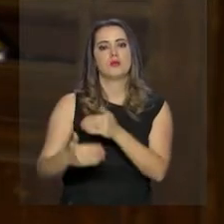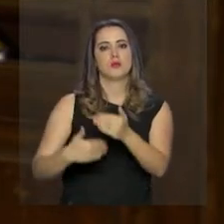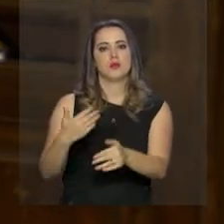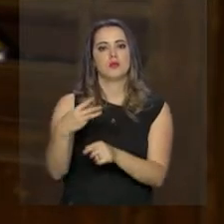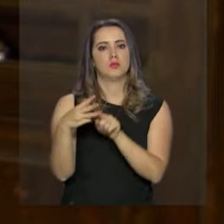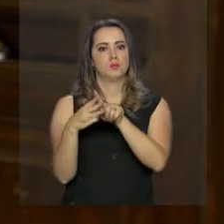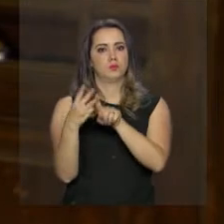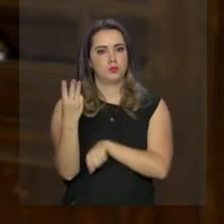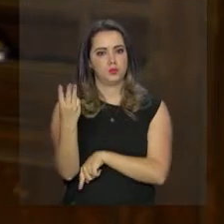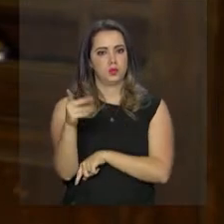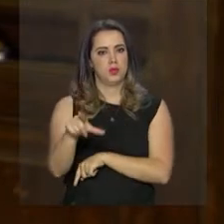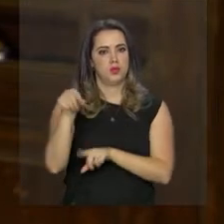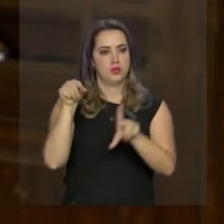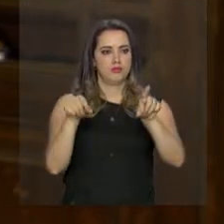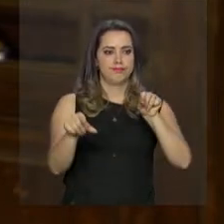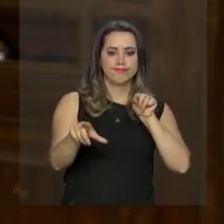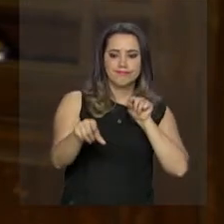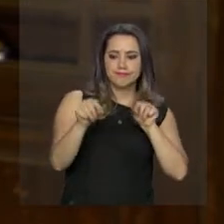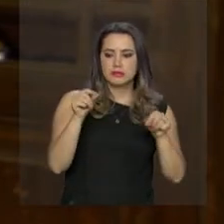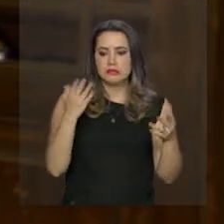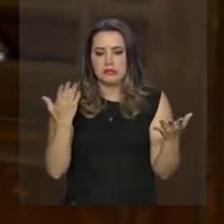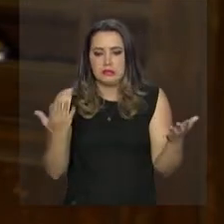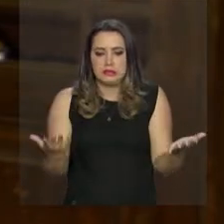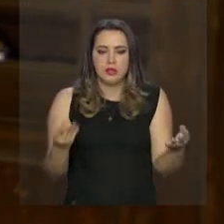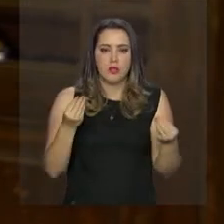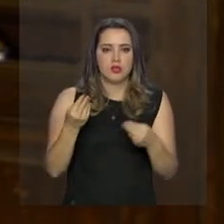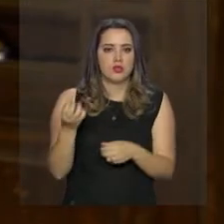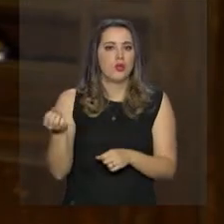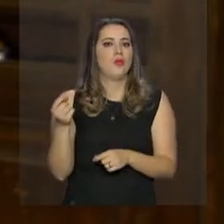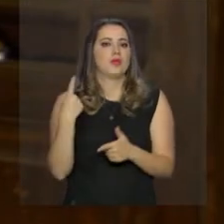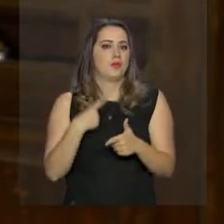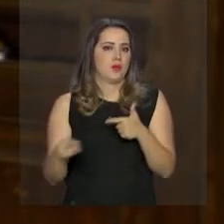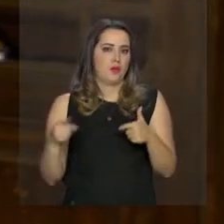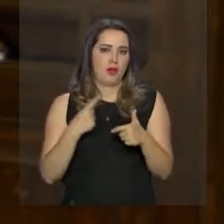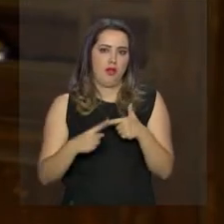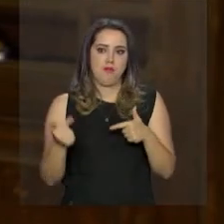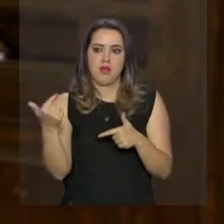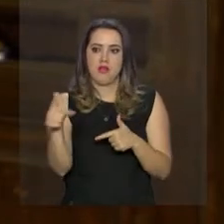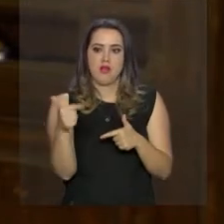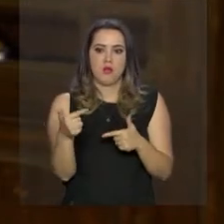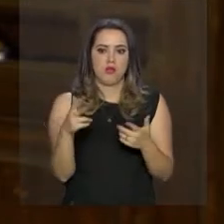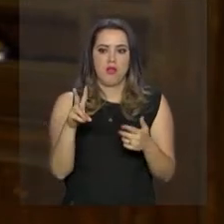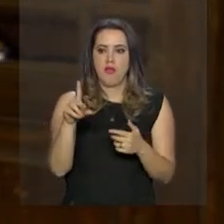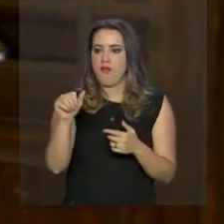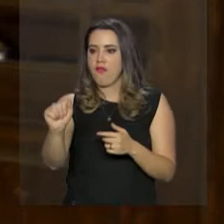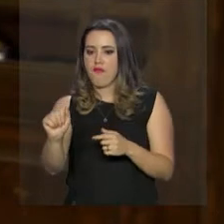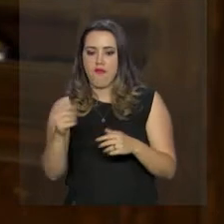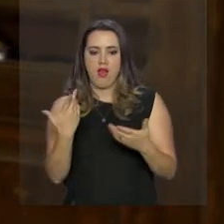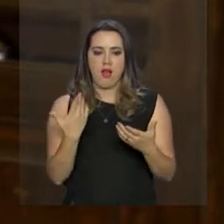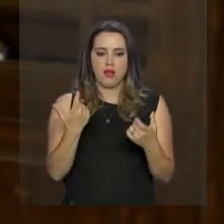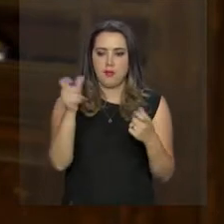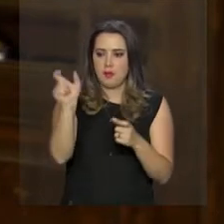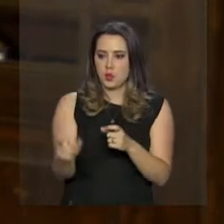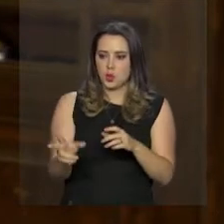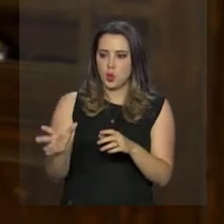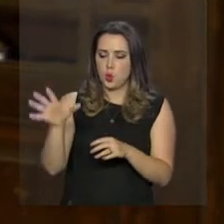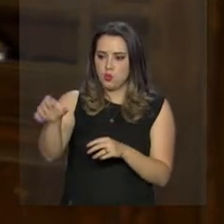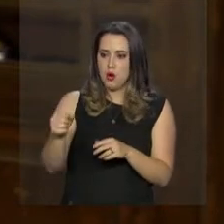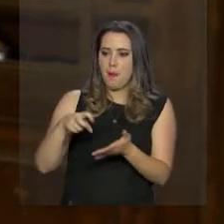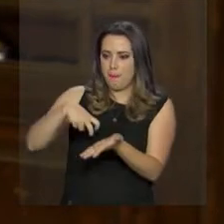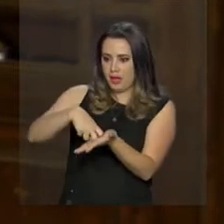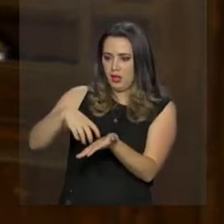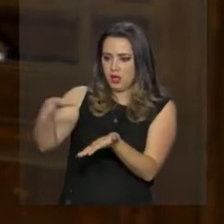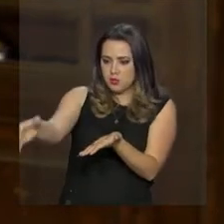três alternativas que foram analisadas de resolver esse gravíssimo problema, que é do déficit do sistema prisional, que é